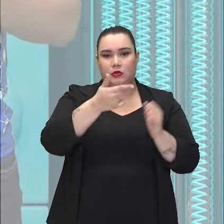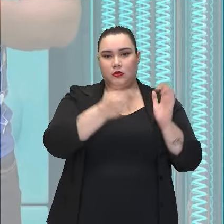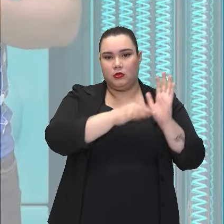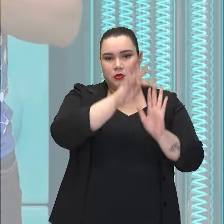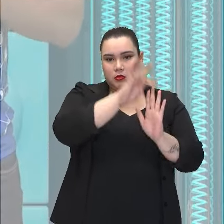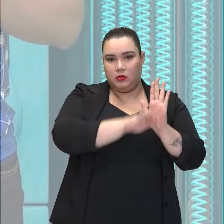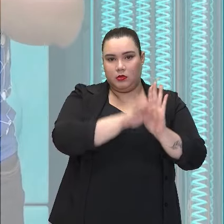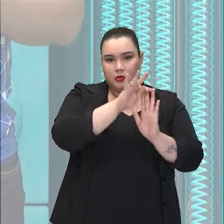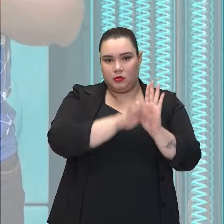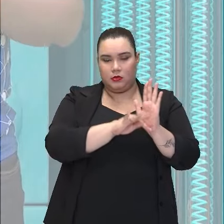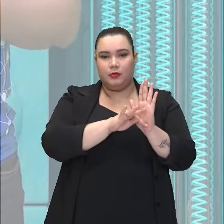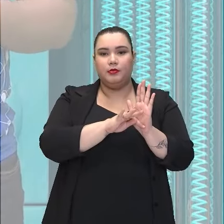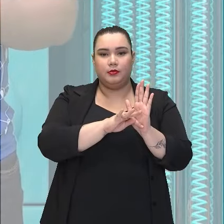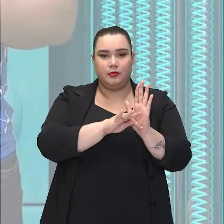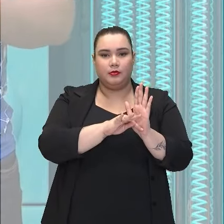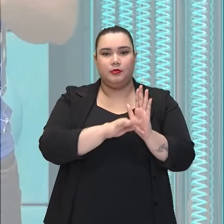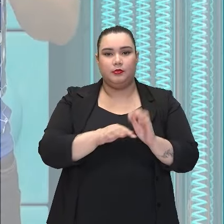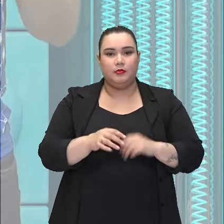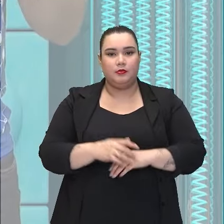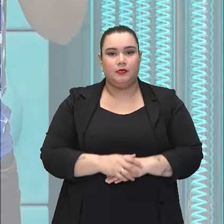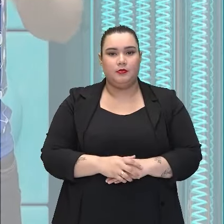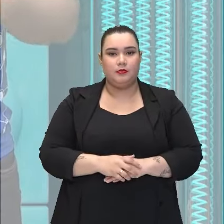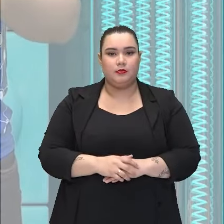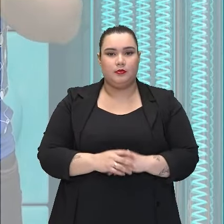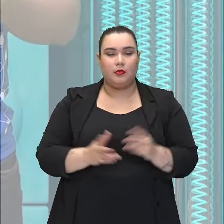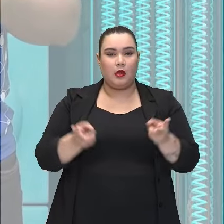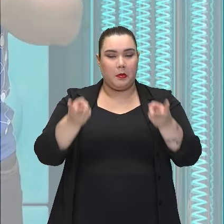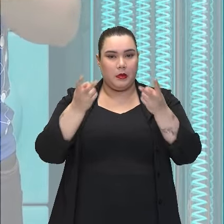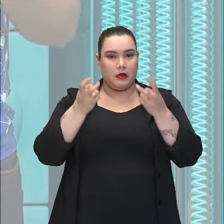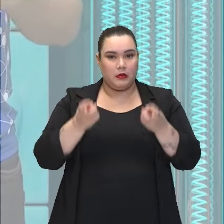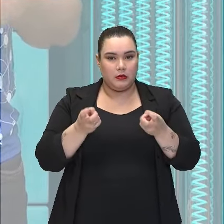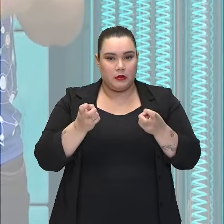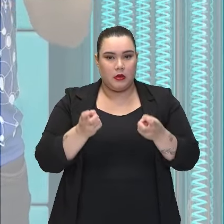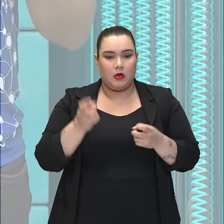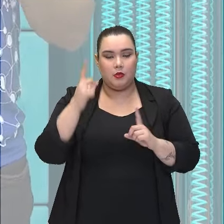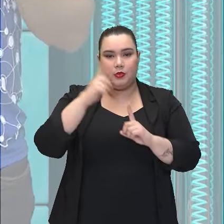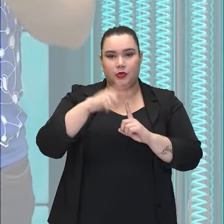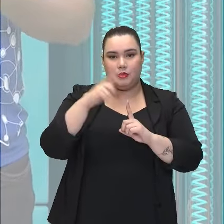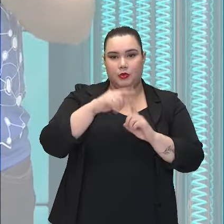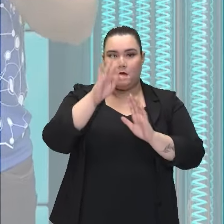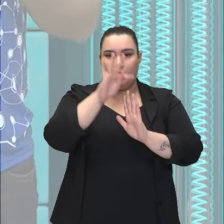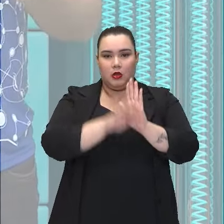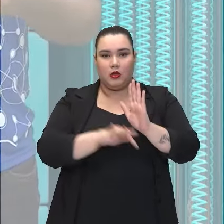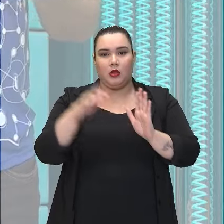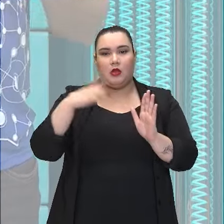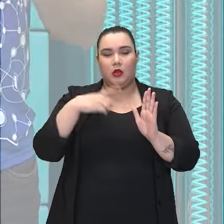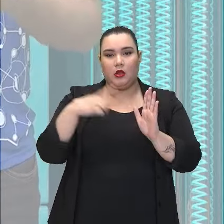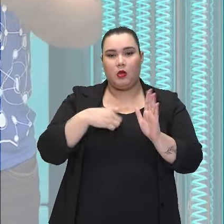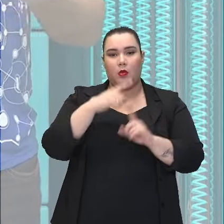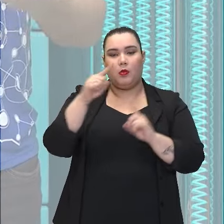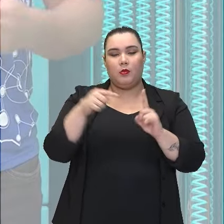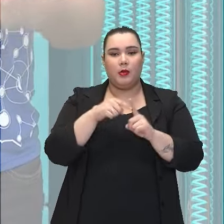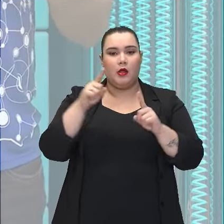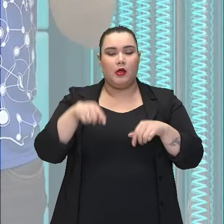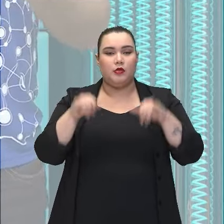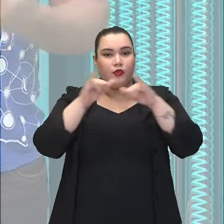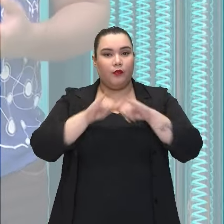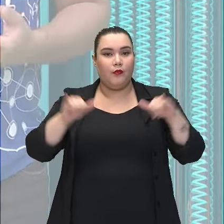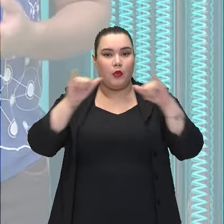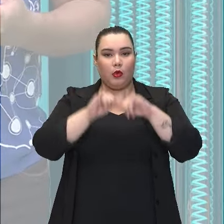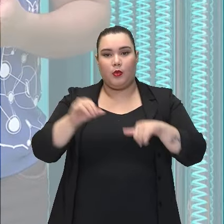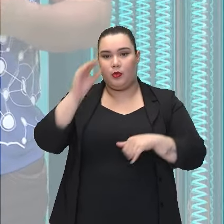verbete de enciclopédia. Percebo que o verbete de enciclopédia é um texto que tem por função divulgar